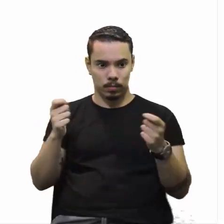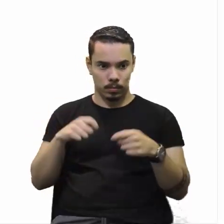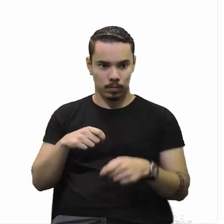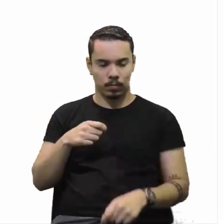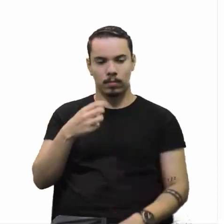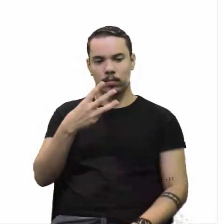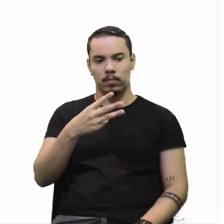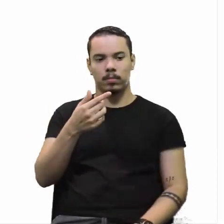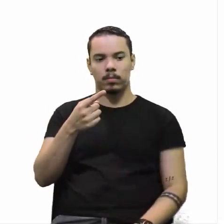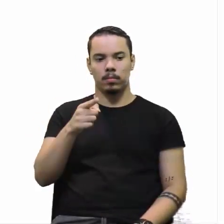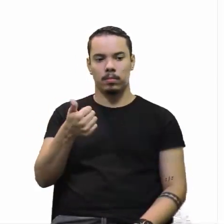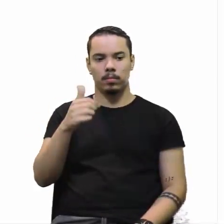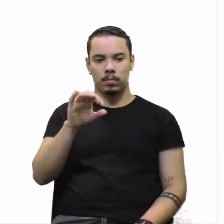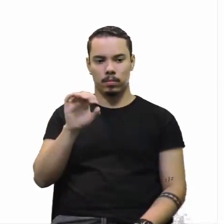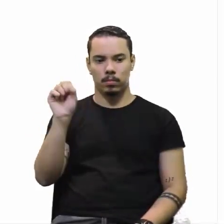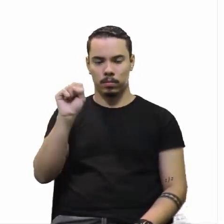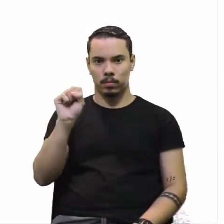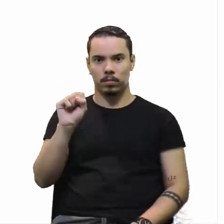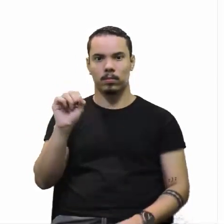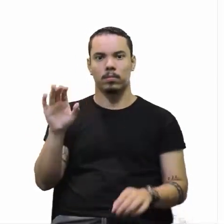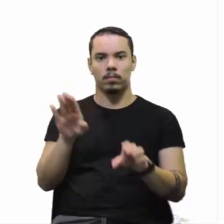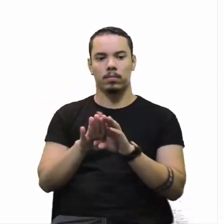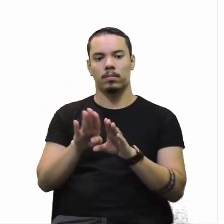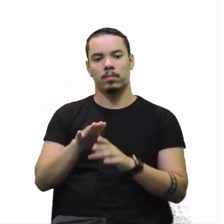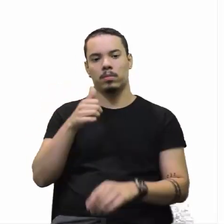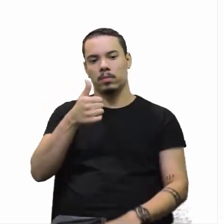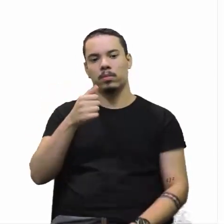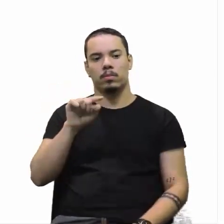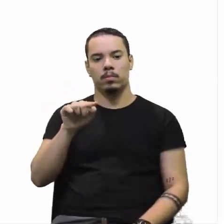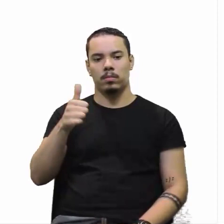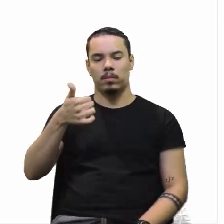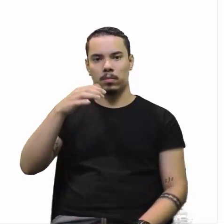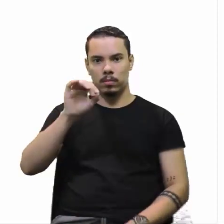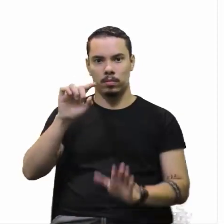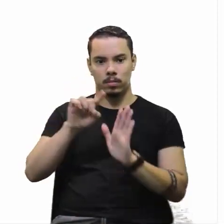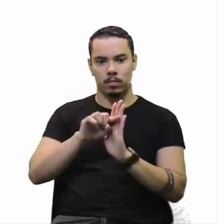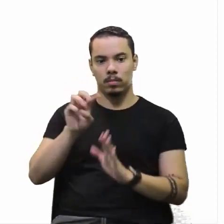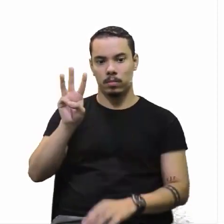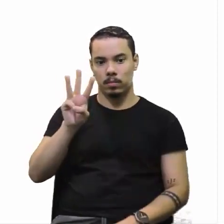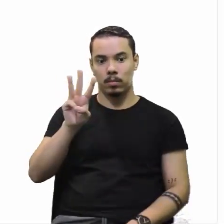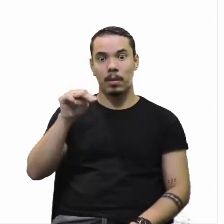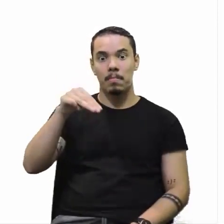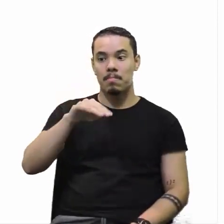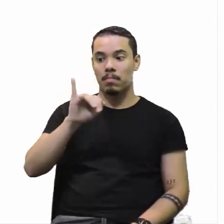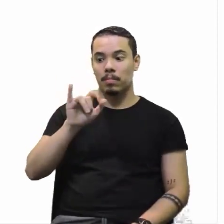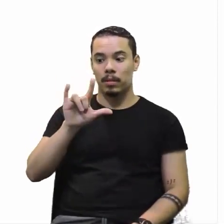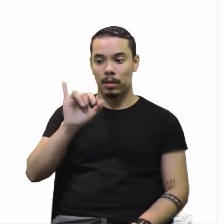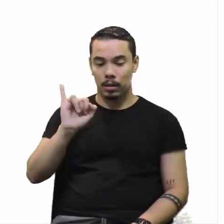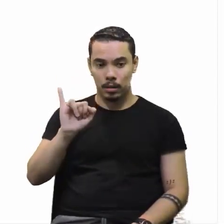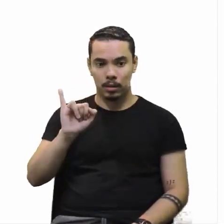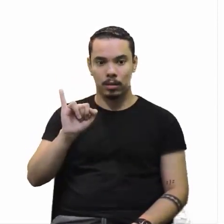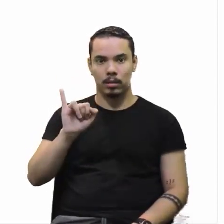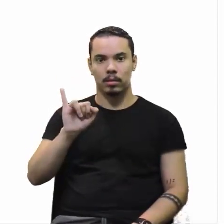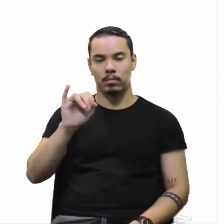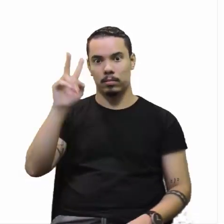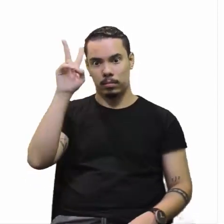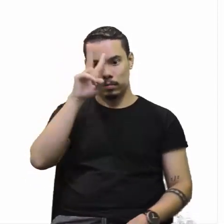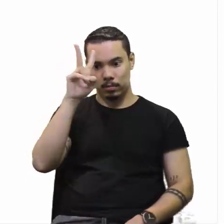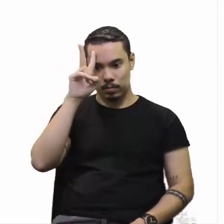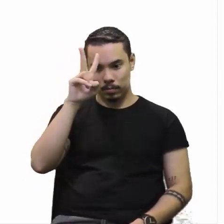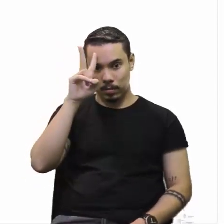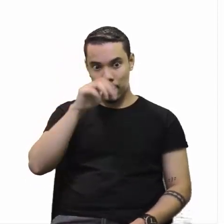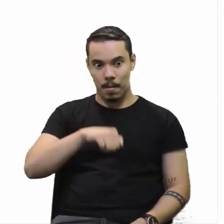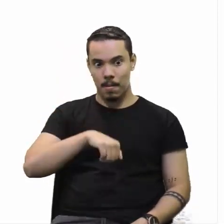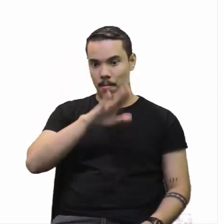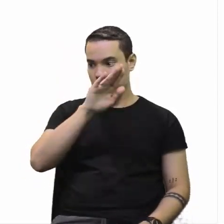10 a 8, substitui o lambda máximo, que é 10 a menos 3, né? Que é milli. Lembrando, 10 a menos 3 é